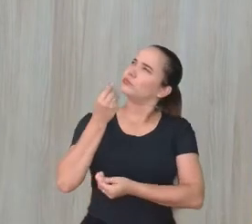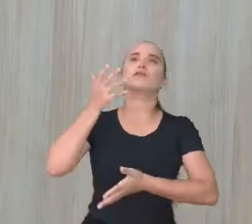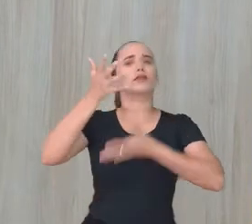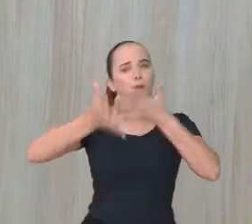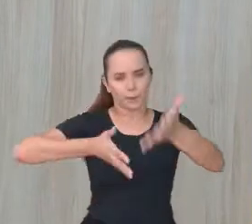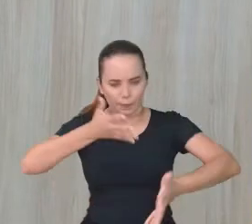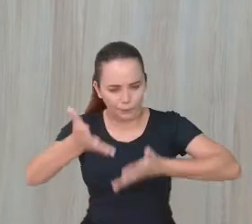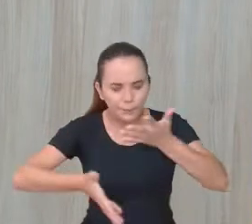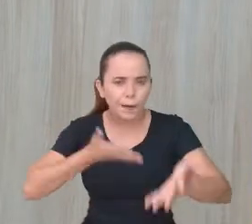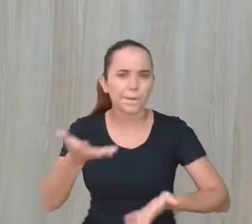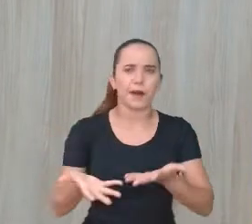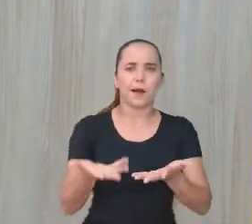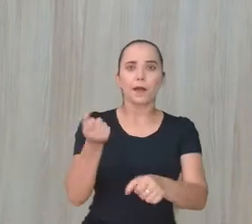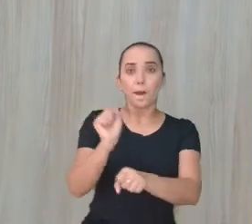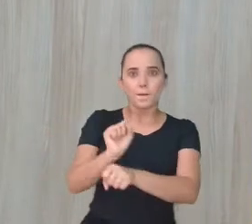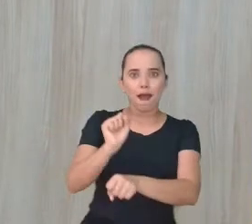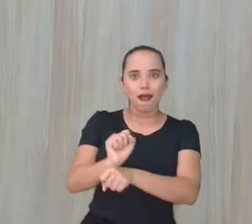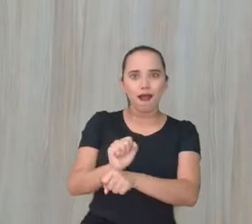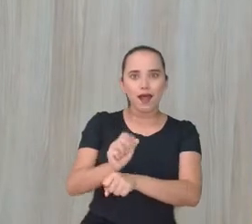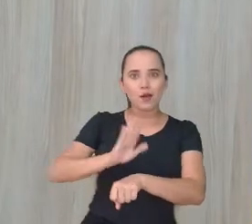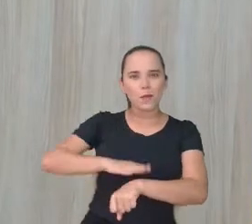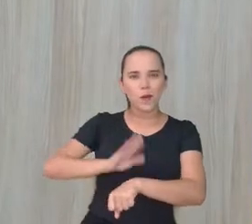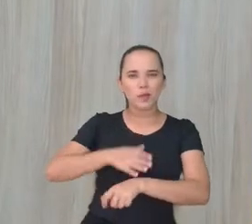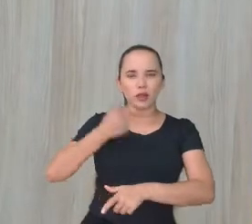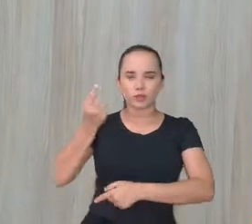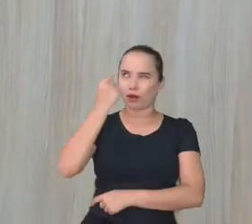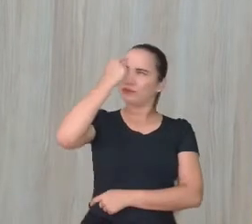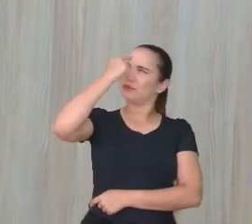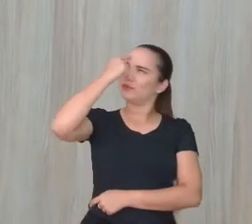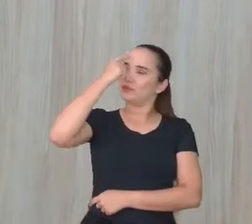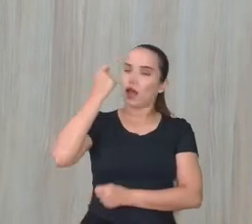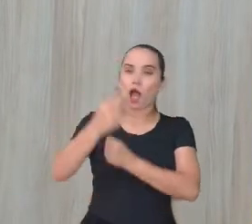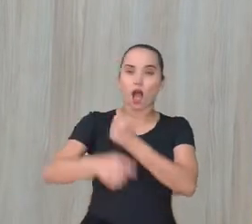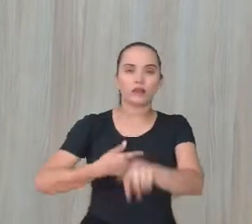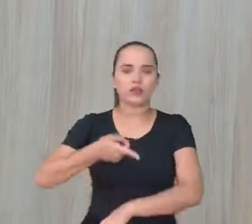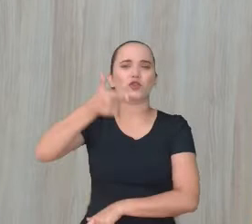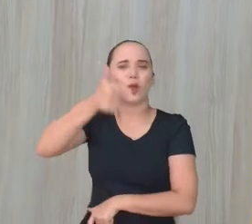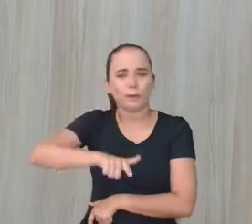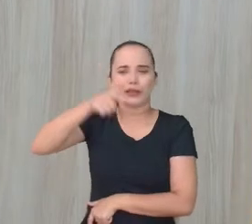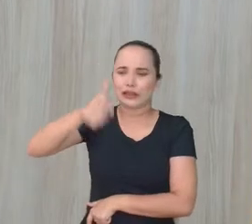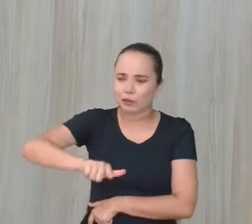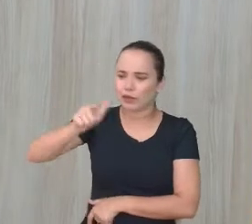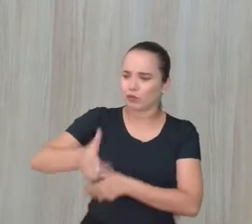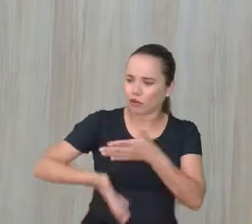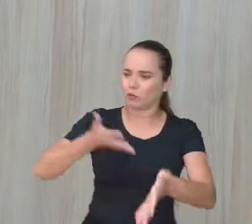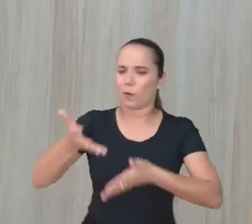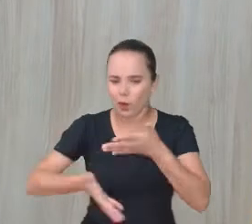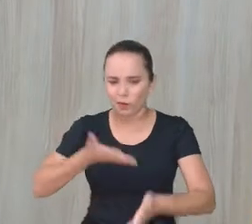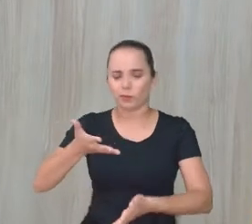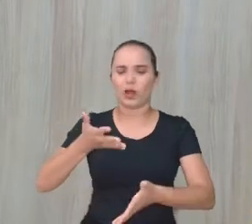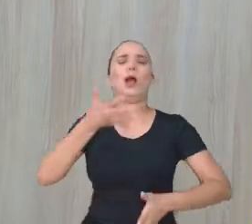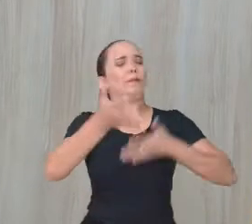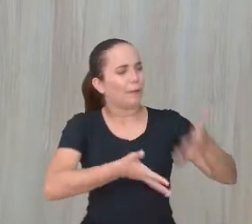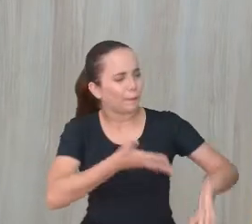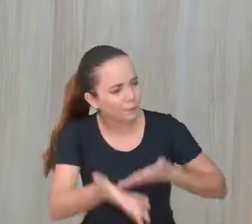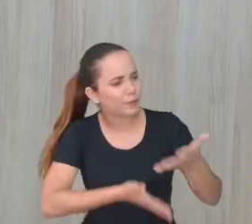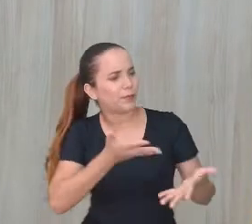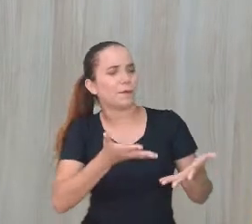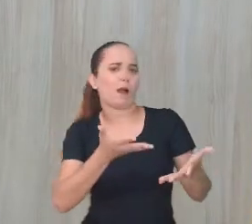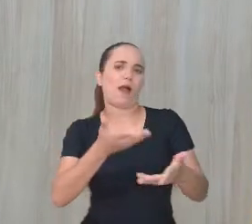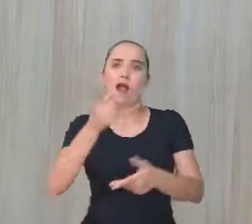aí o jeito que a palavra saiu da boca não ficou direito e a gente repete essa